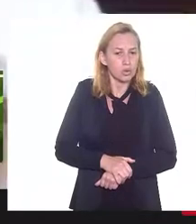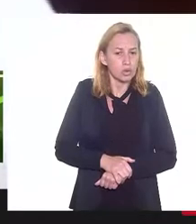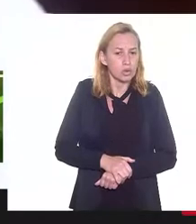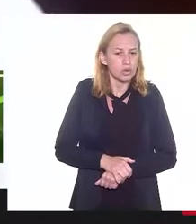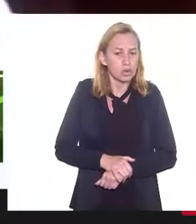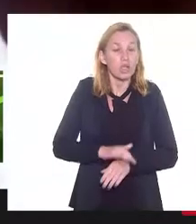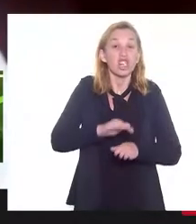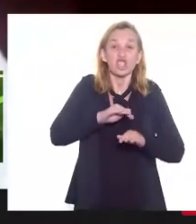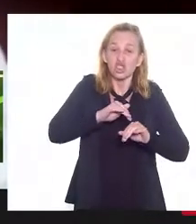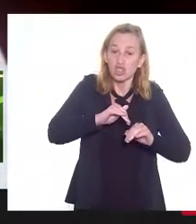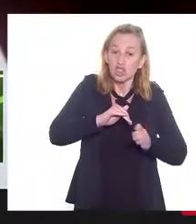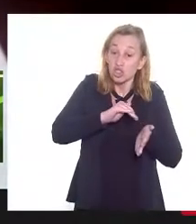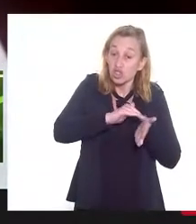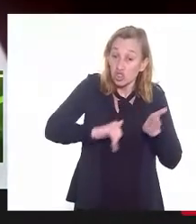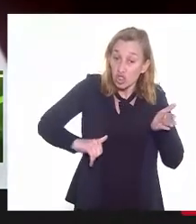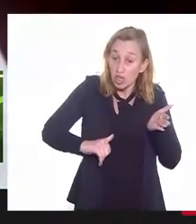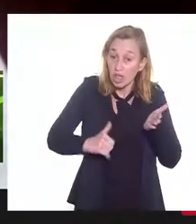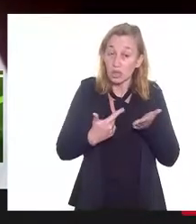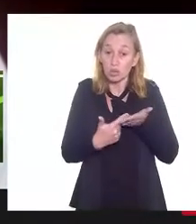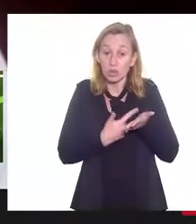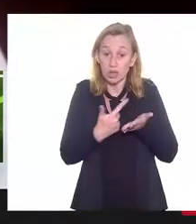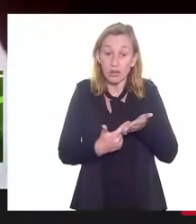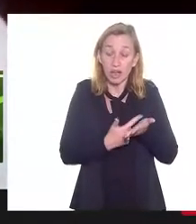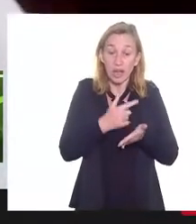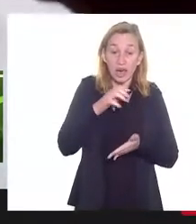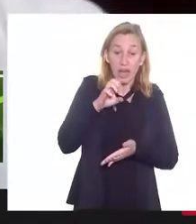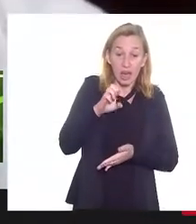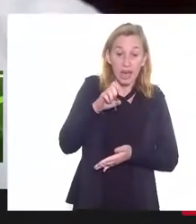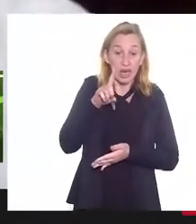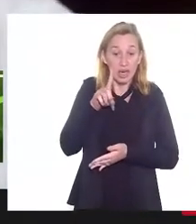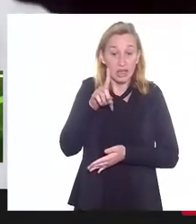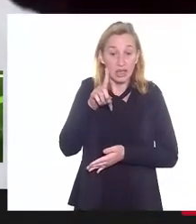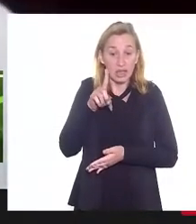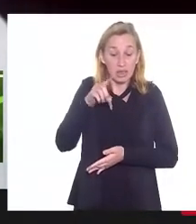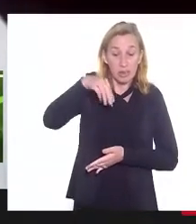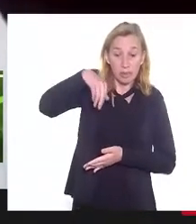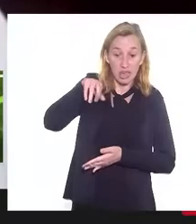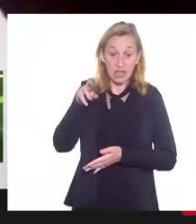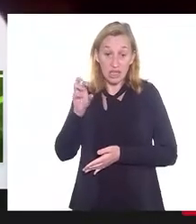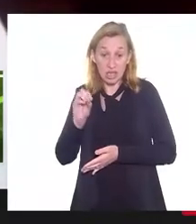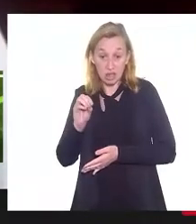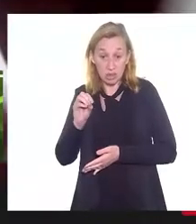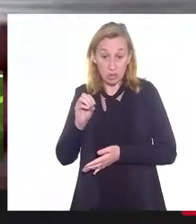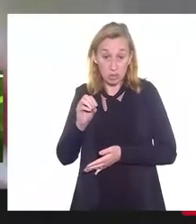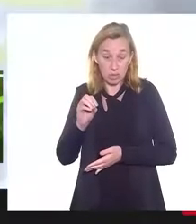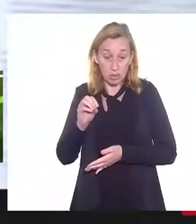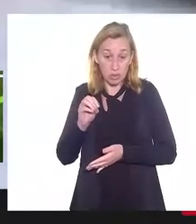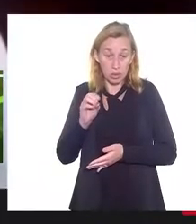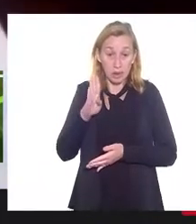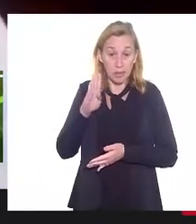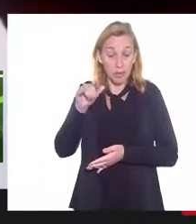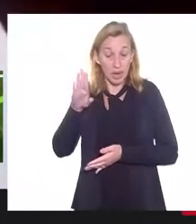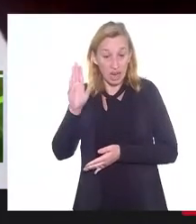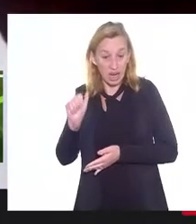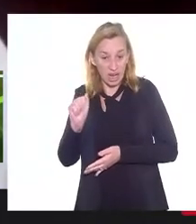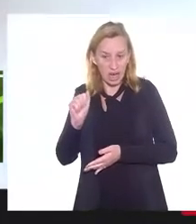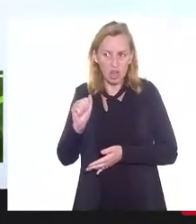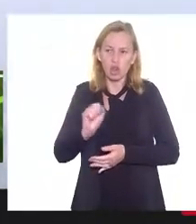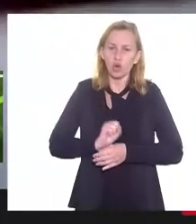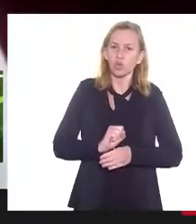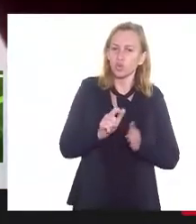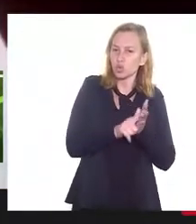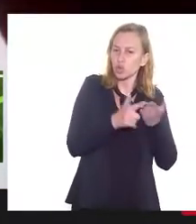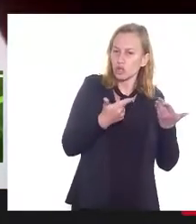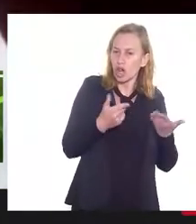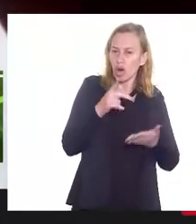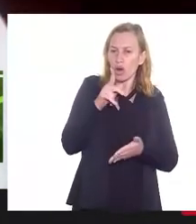a retirada do livro de Edir Macedo das bancas, né? O jornal O Povo fez uma matéria, eu estou sem o jornal,